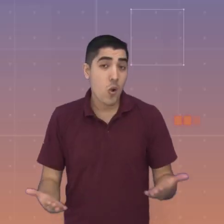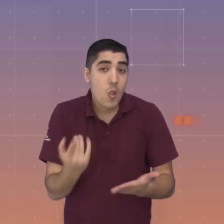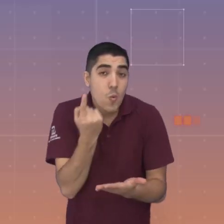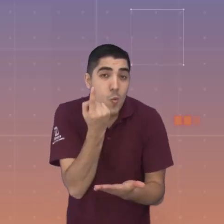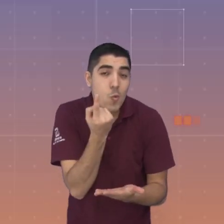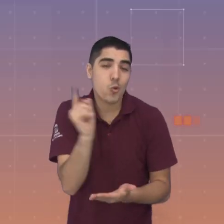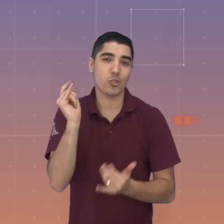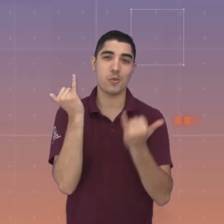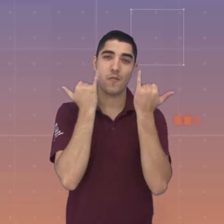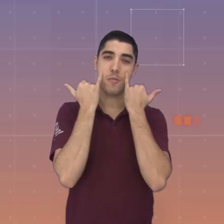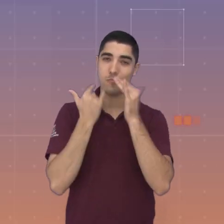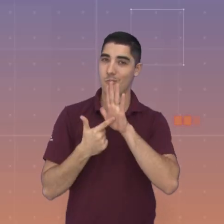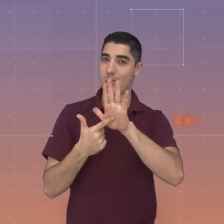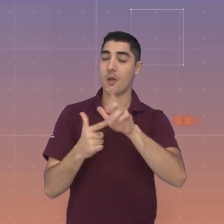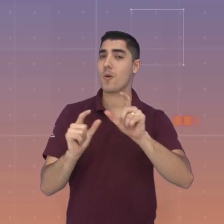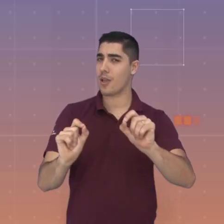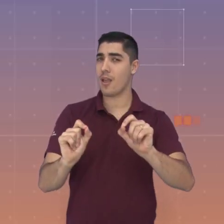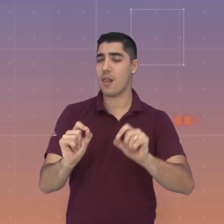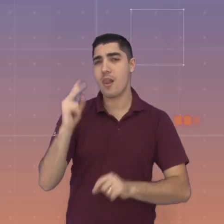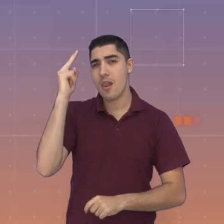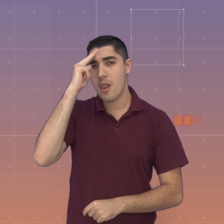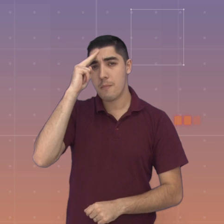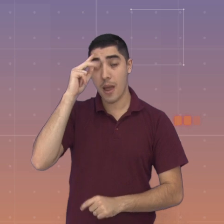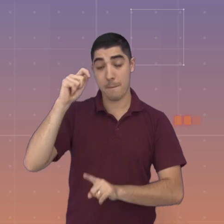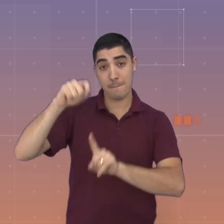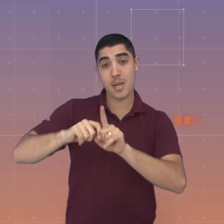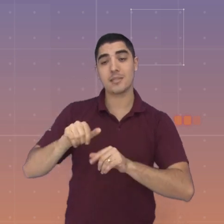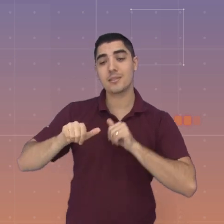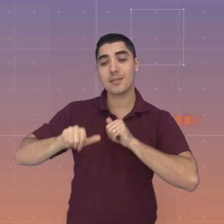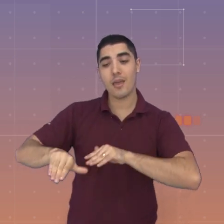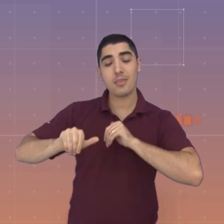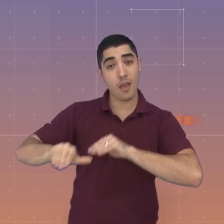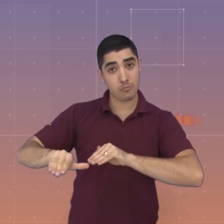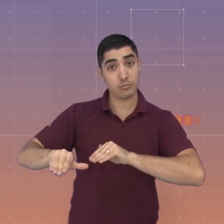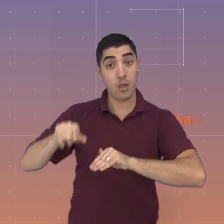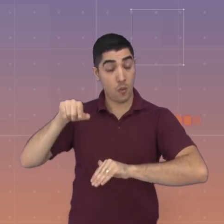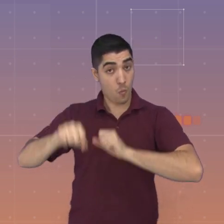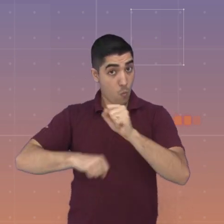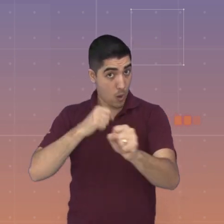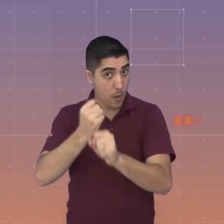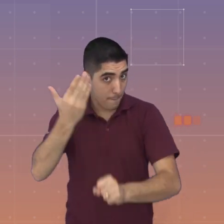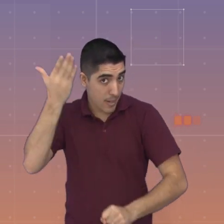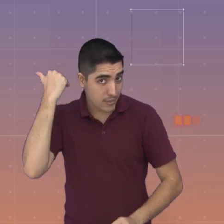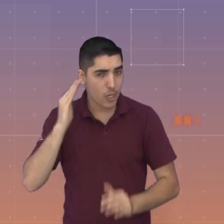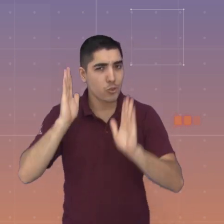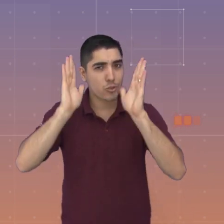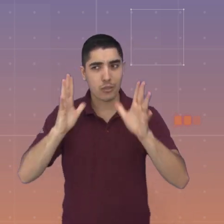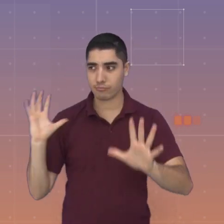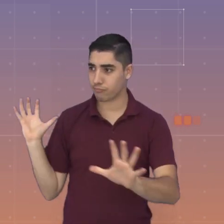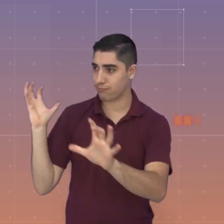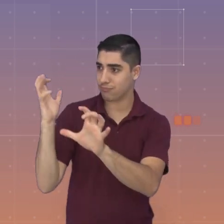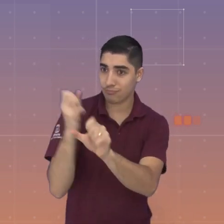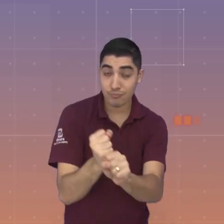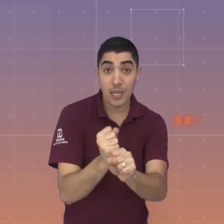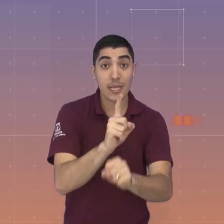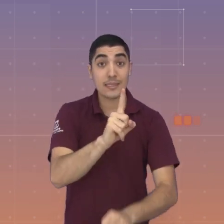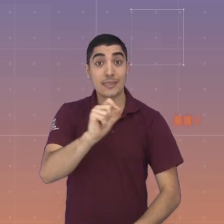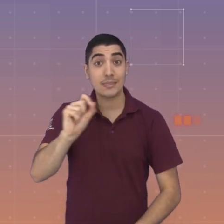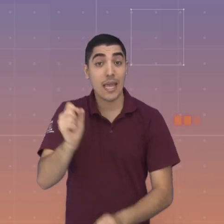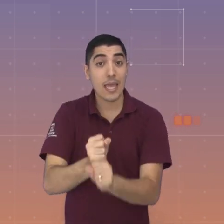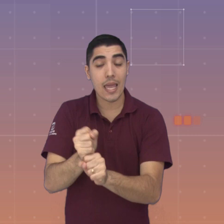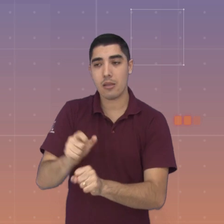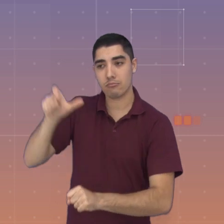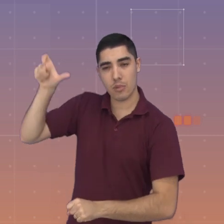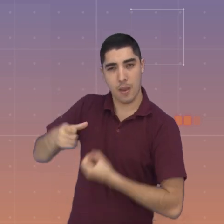jovens. E para a gente encerrar a retrospectiva de hoje, voltamos a setembro. Foi neste mês de 2023 que completou